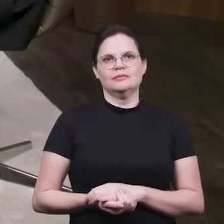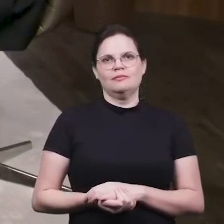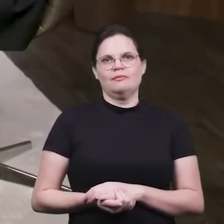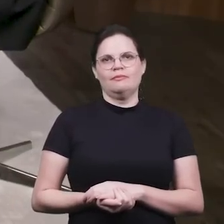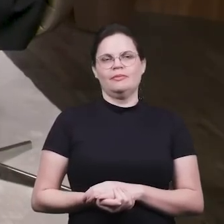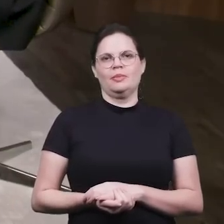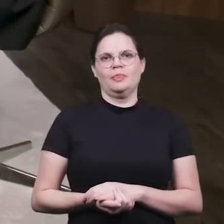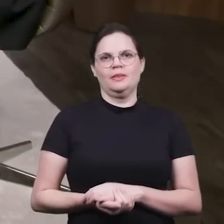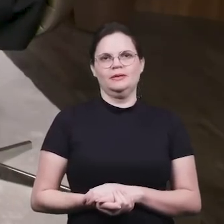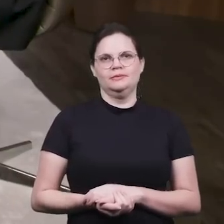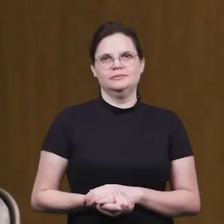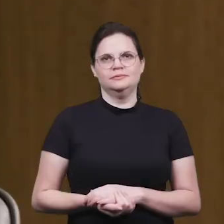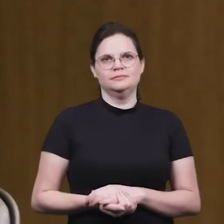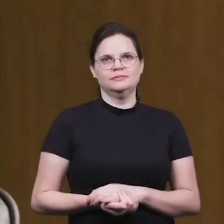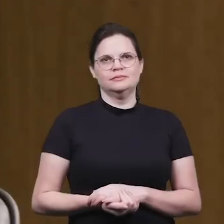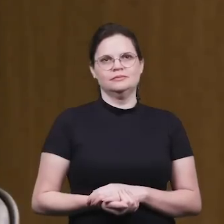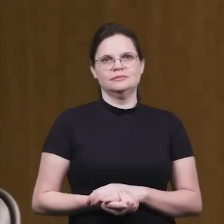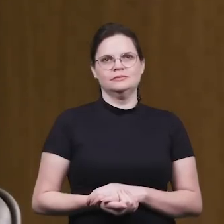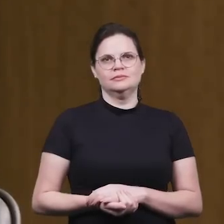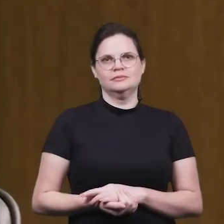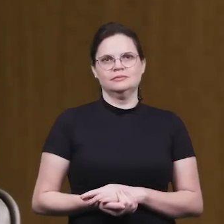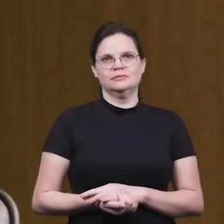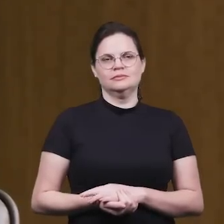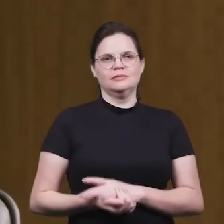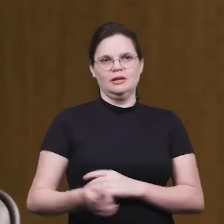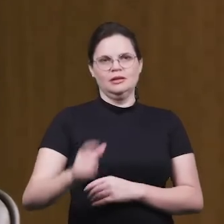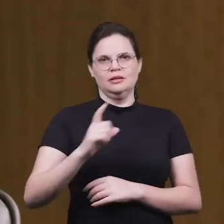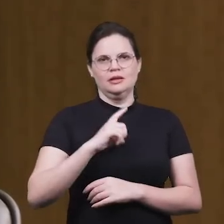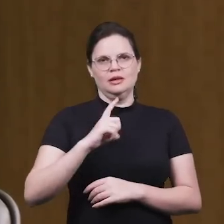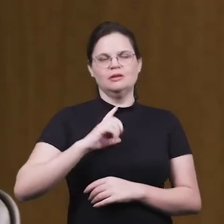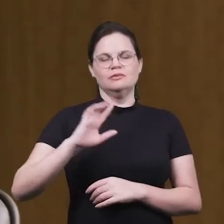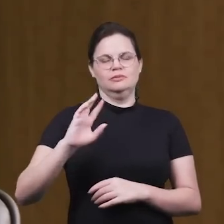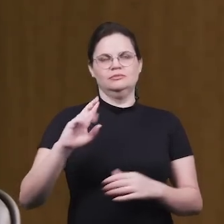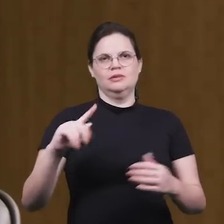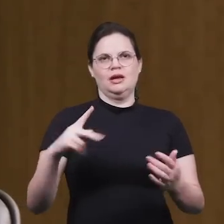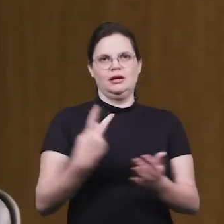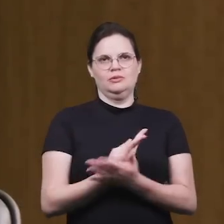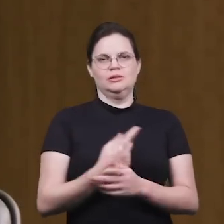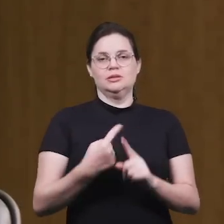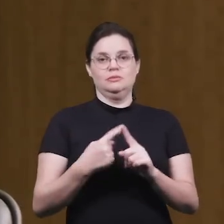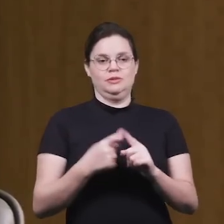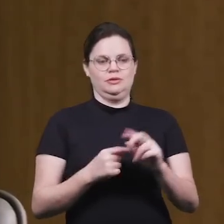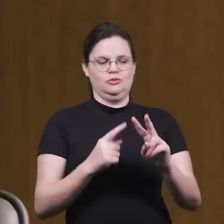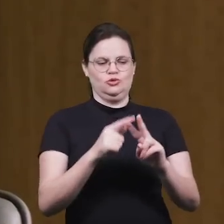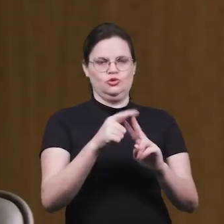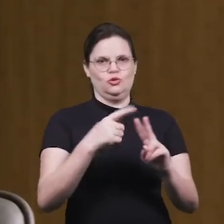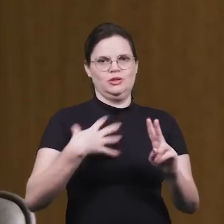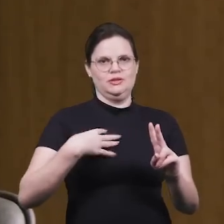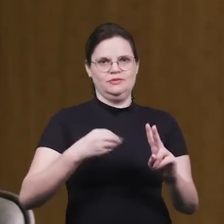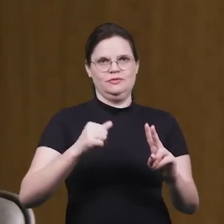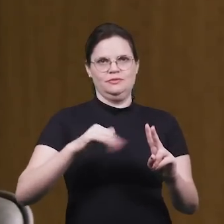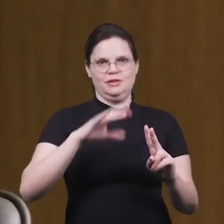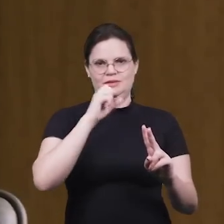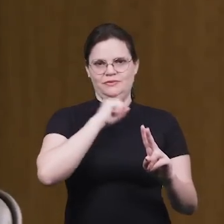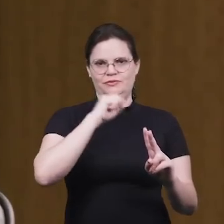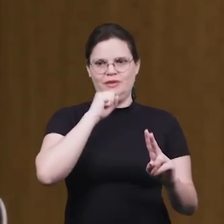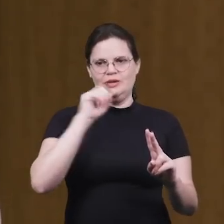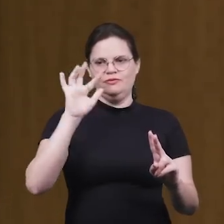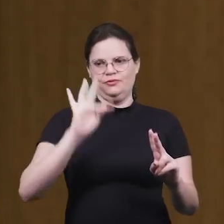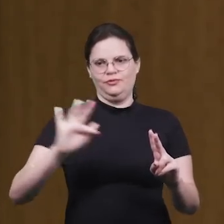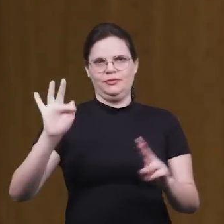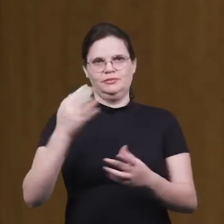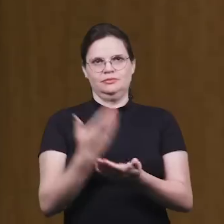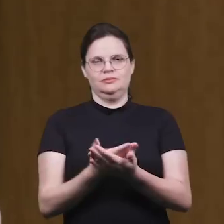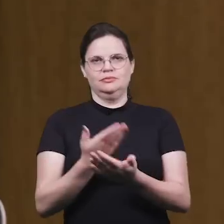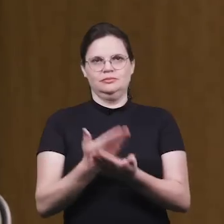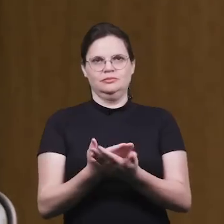circunstância, no momento, mesmo os dois filhos mais velhos estudando numa faculdade, eu ainda tenho essa oportunidade